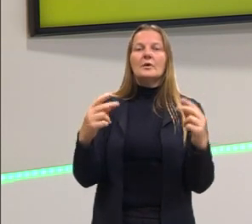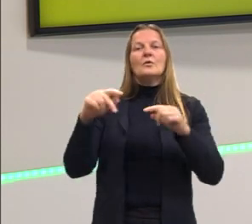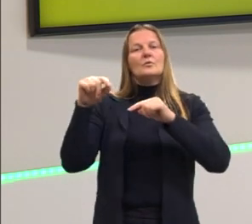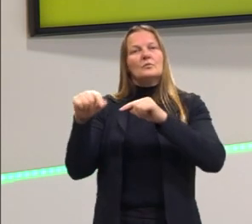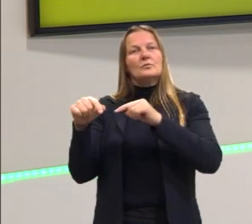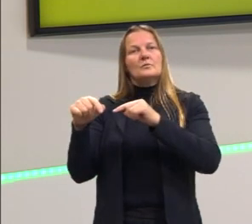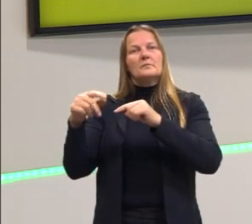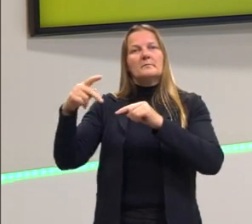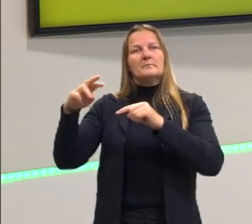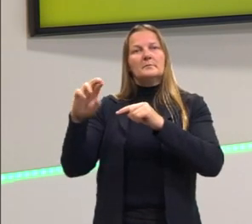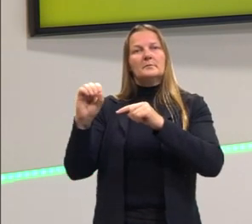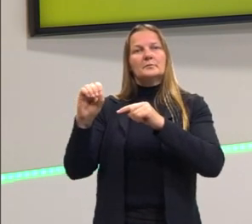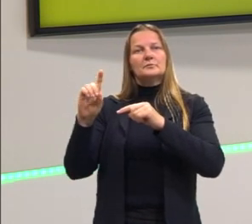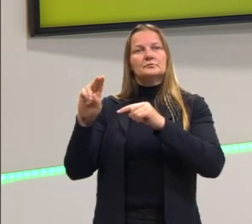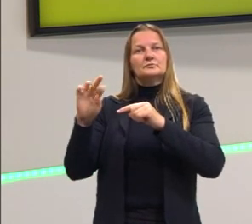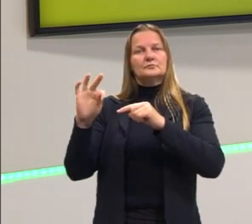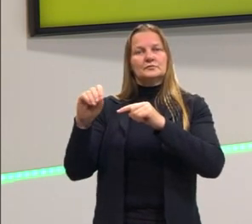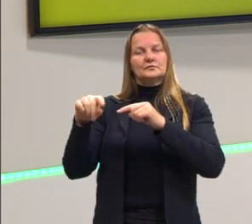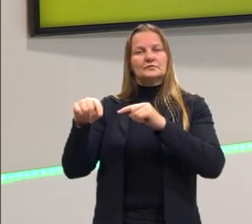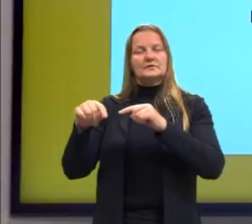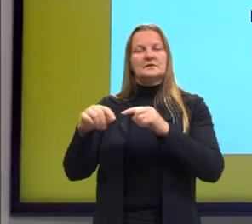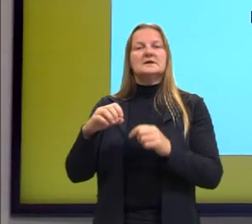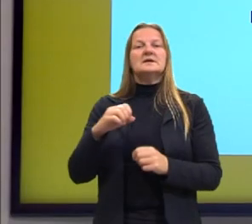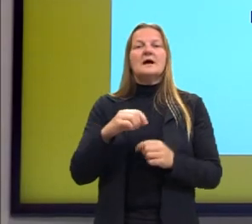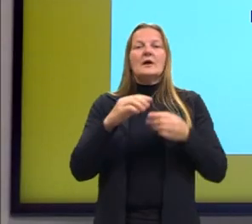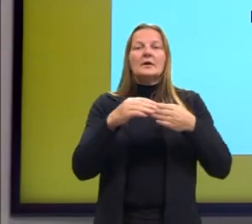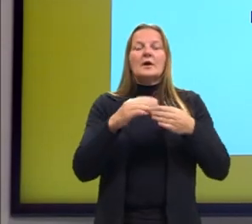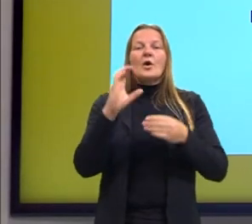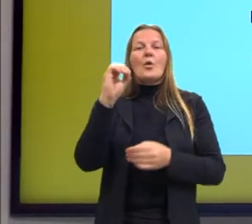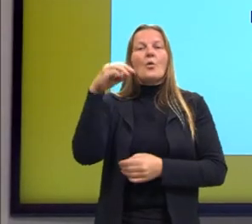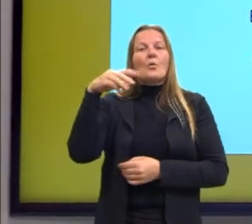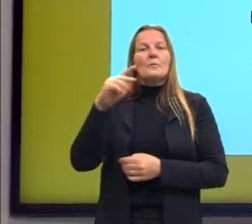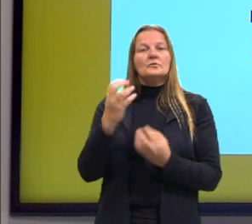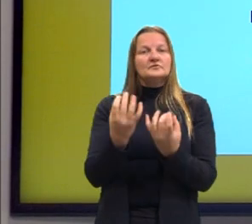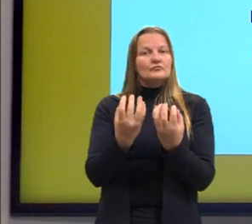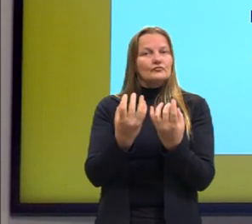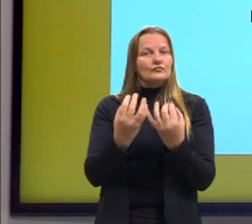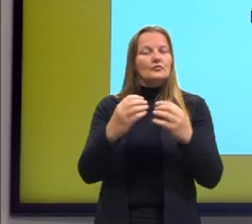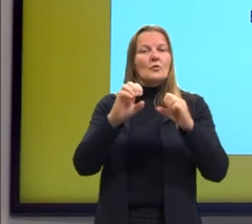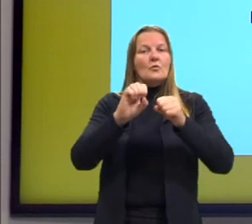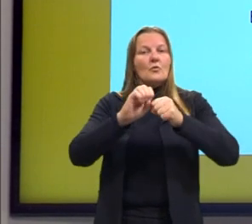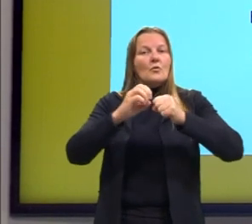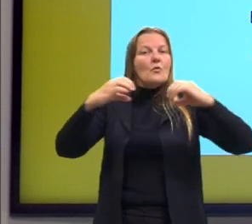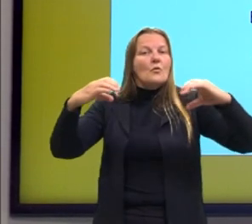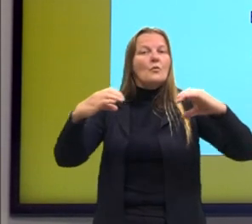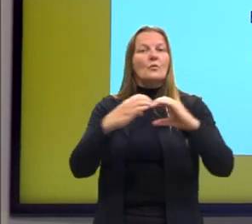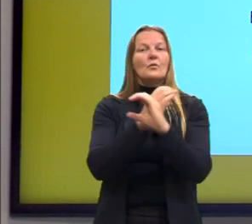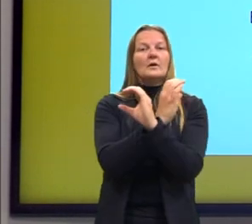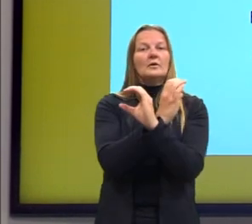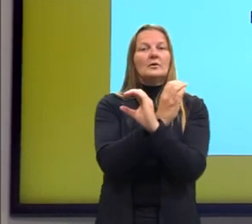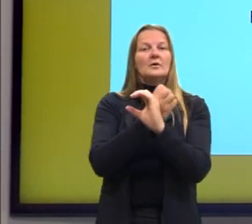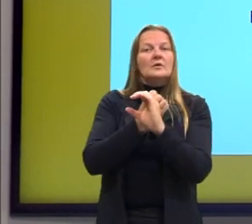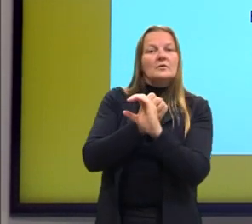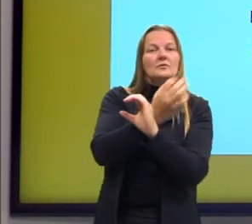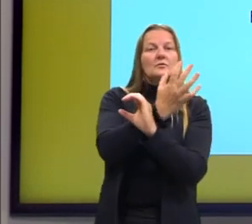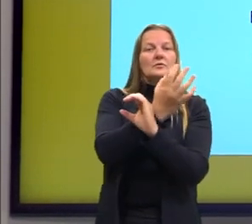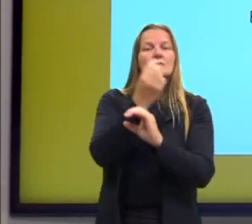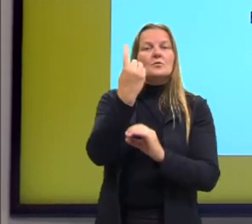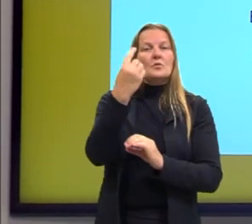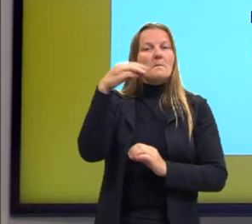produtos já entalpia de combustão é o calor liberado na reação de combustão de 1 mol